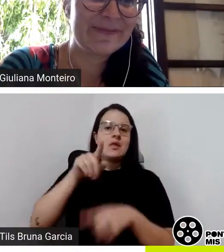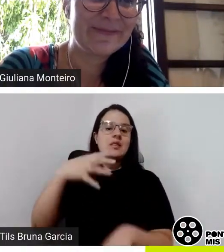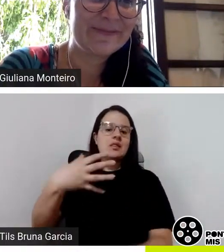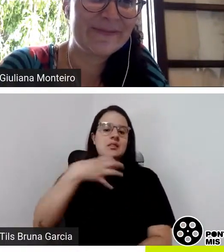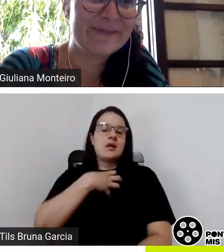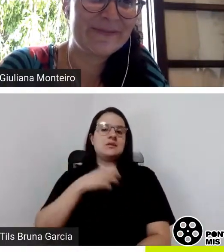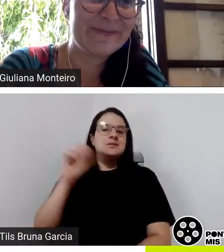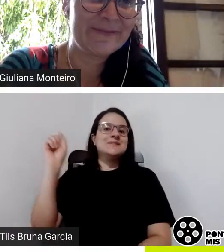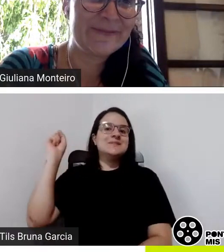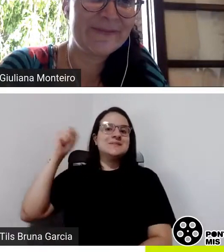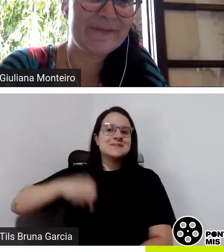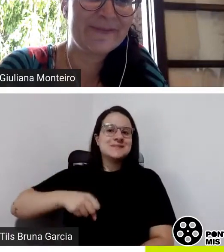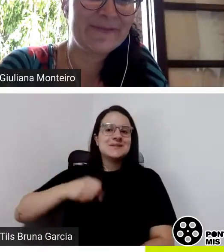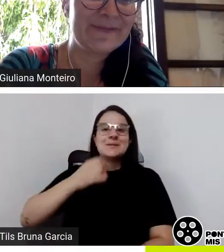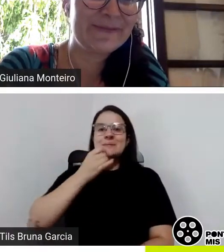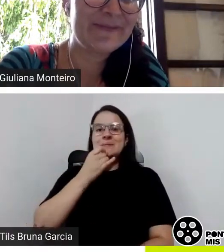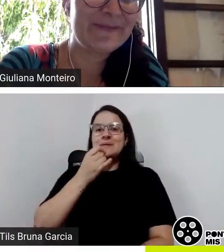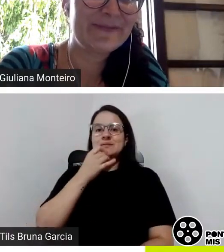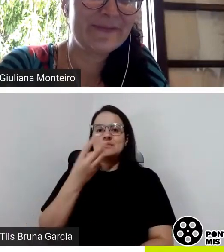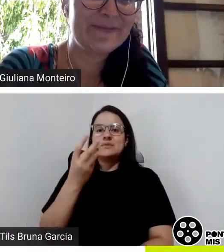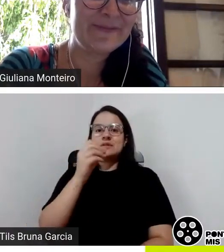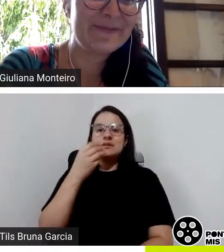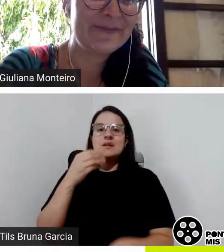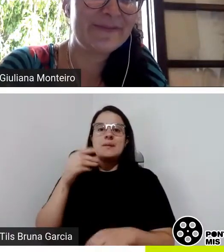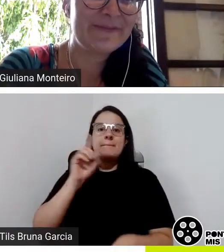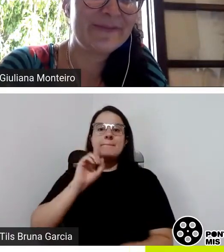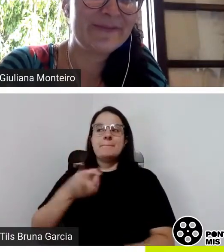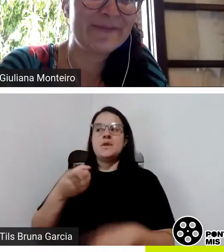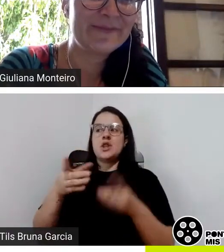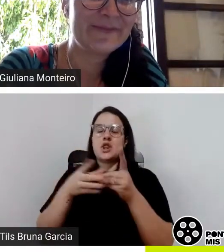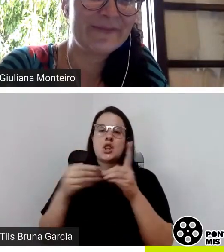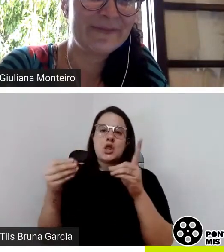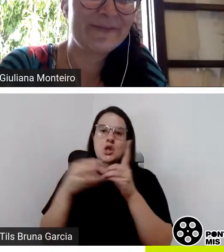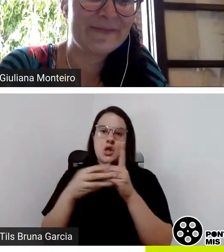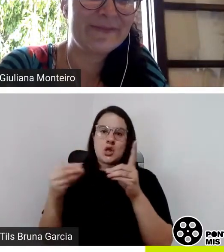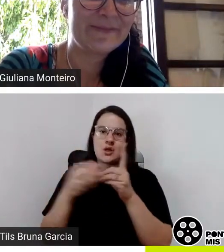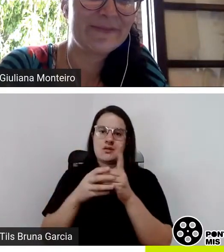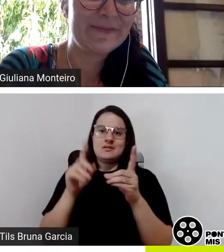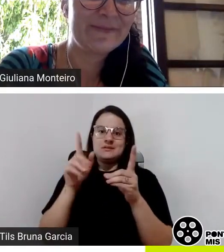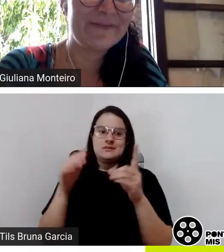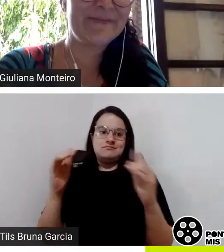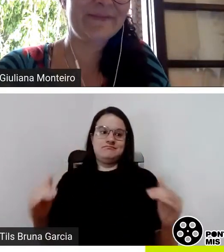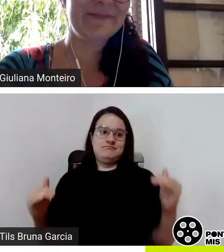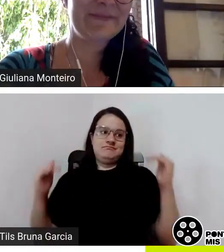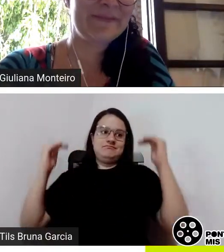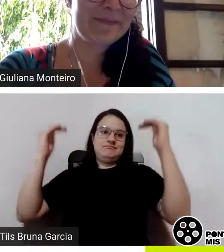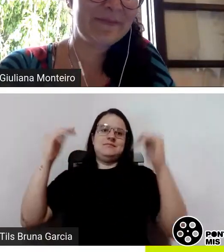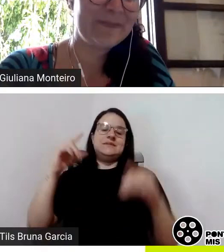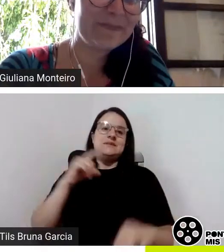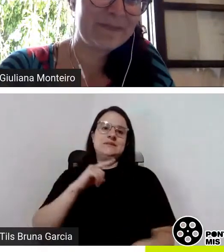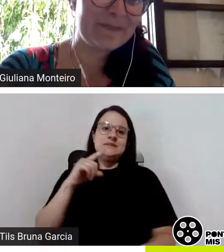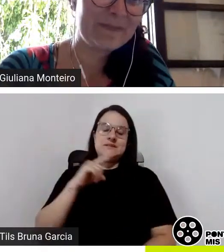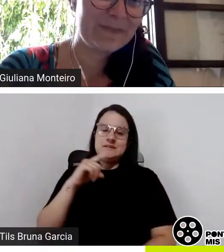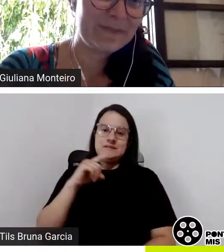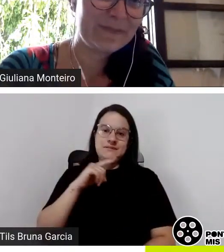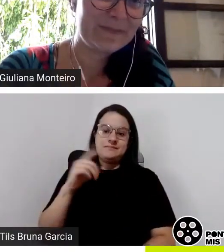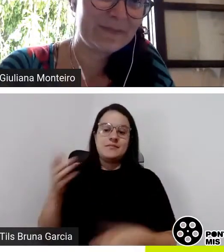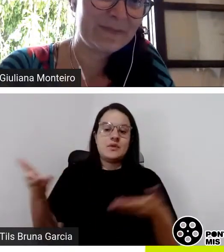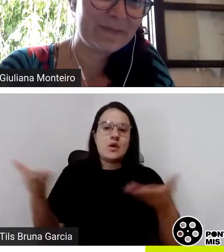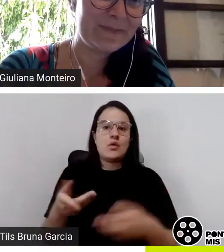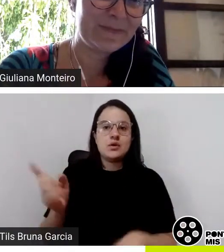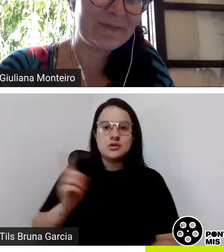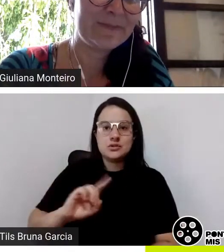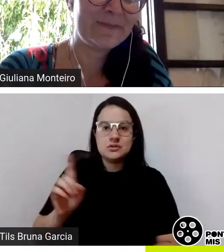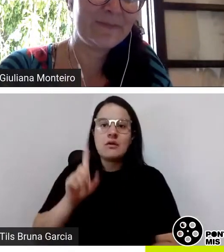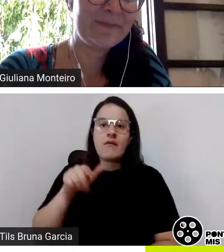dar $30 mil. É um negócio, gente, para quê, né? É muito difícil de conseguir. Hoje não, hoje está bem